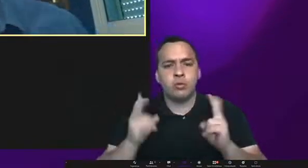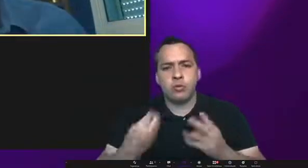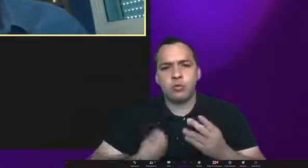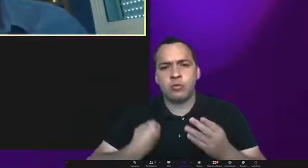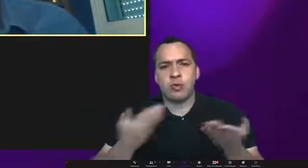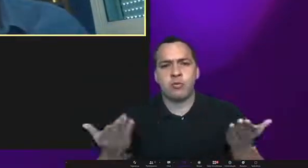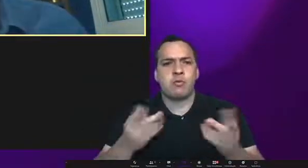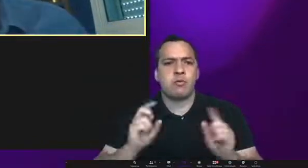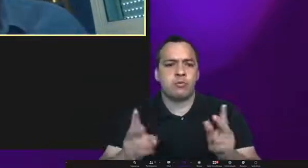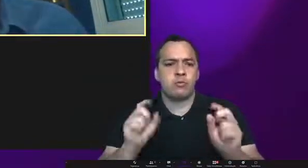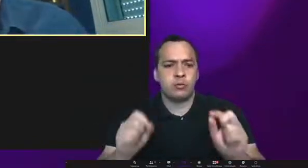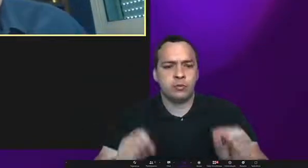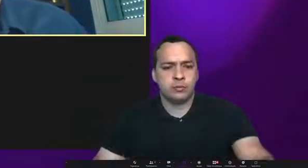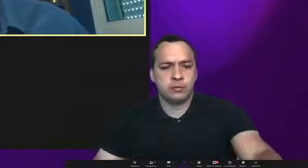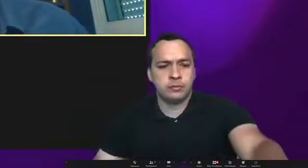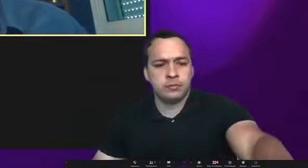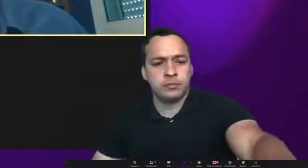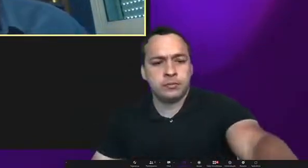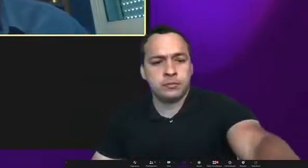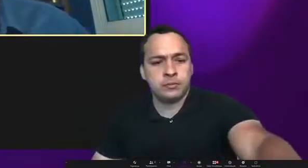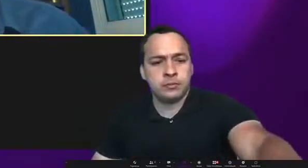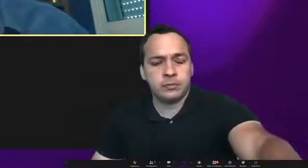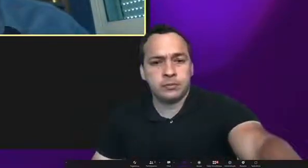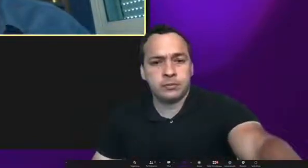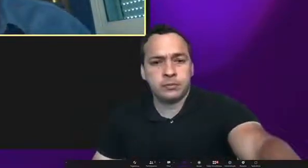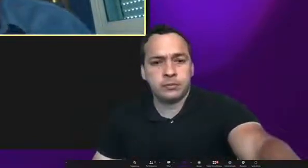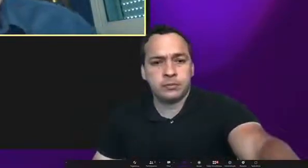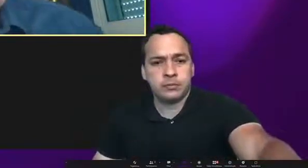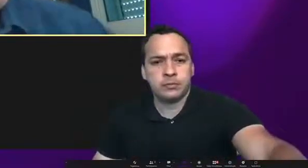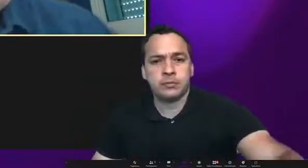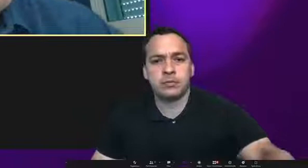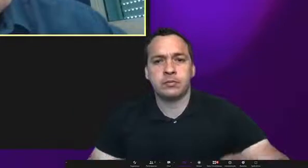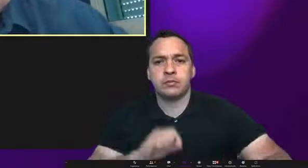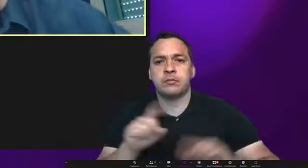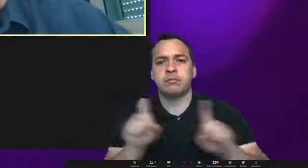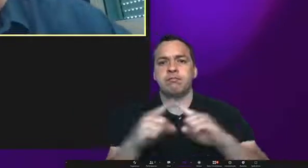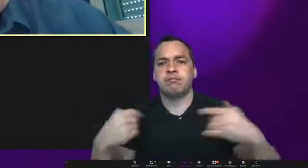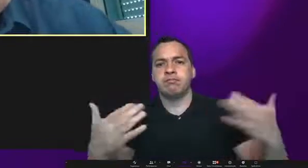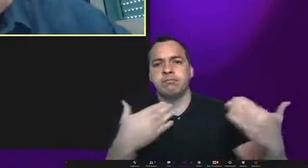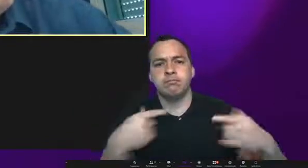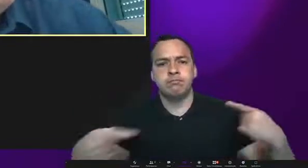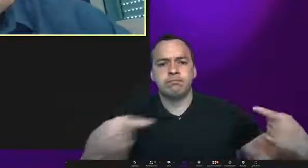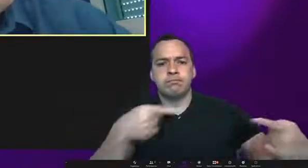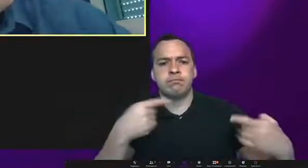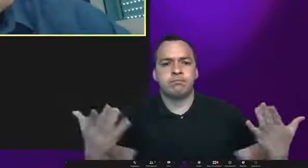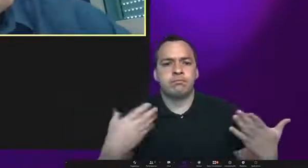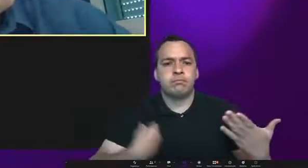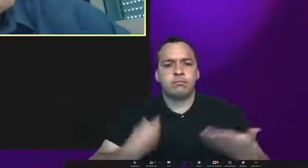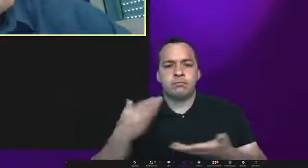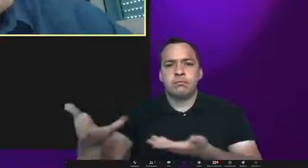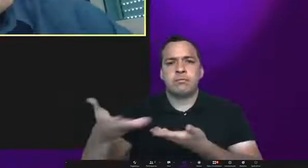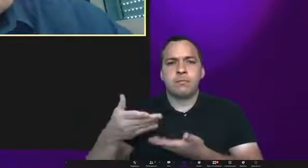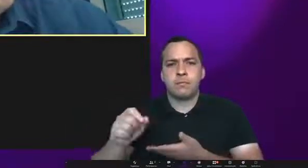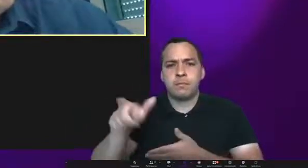sala, porque nós teremos aí uma discussão. Eu convido o